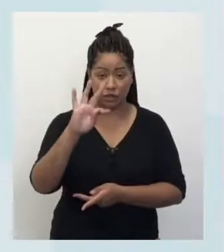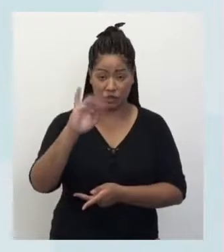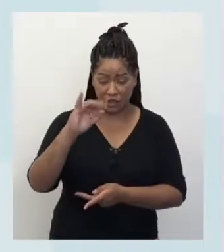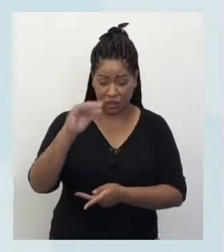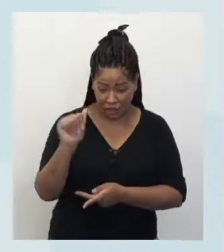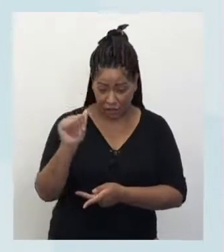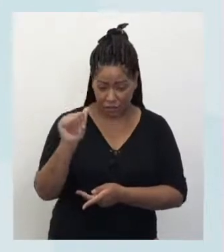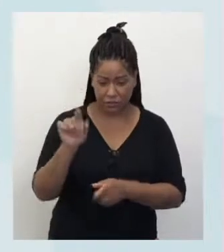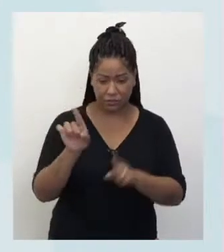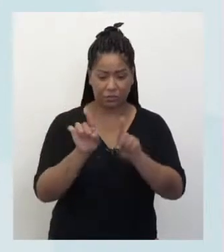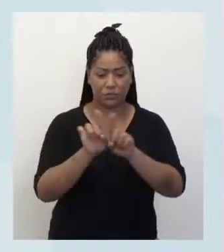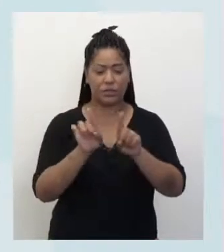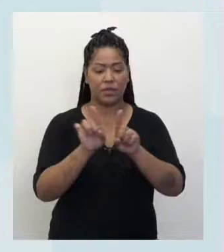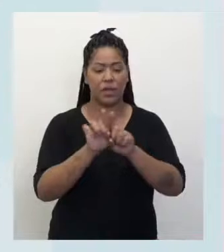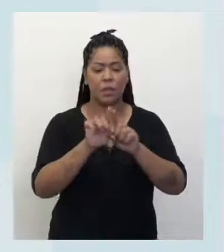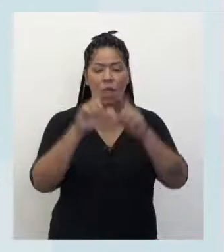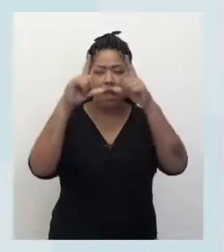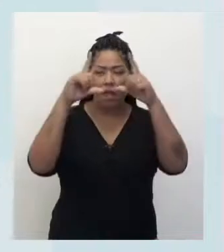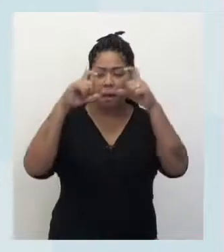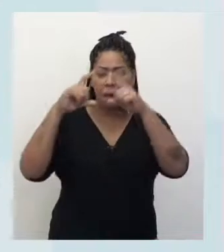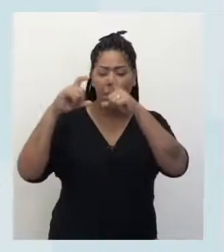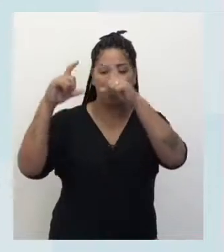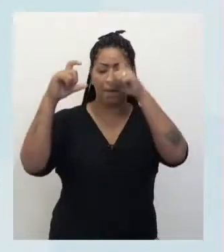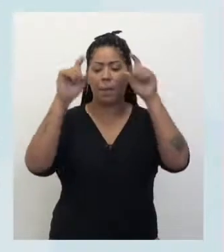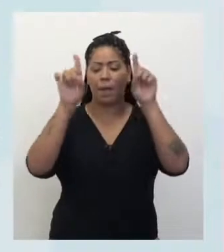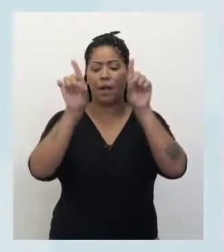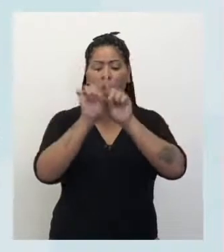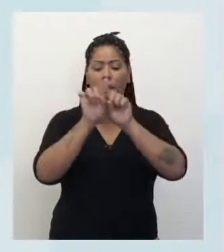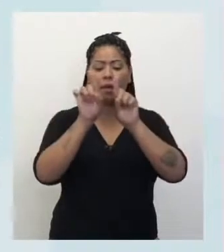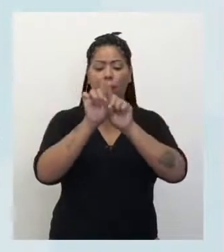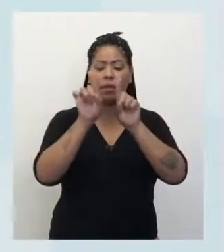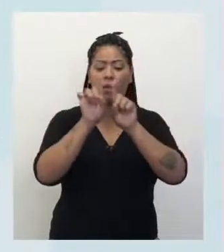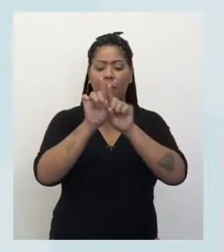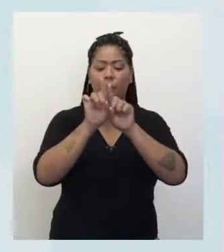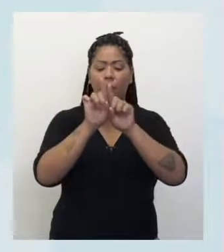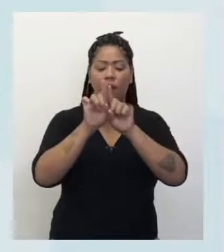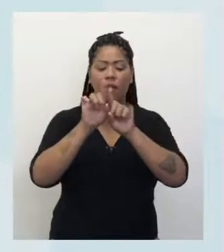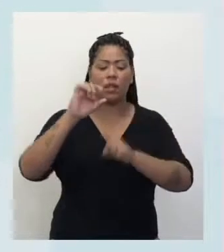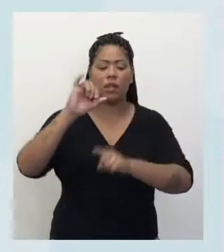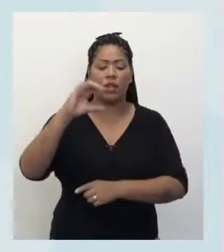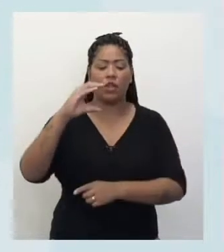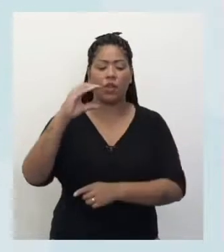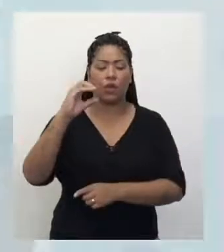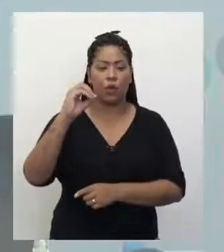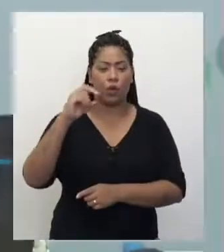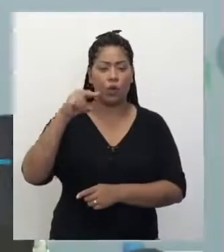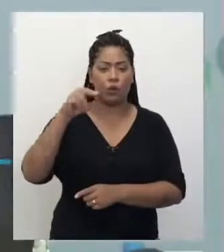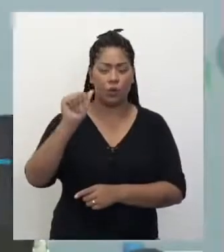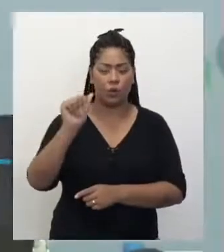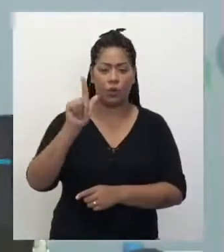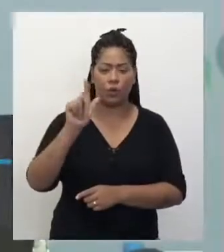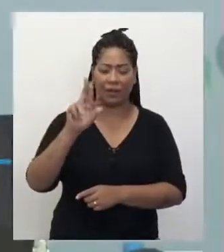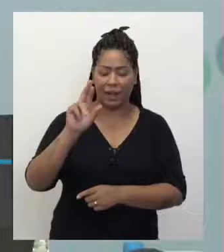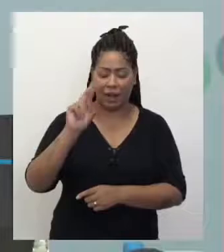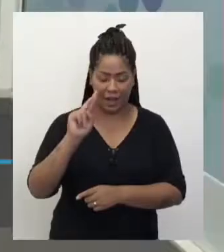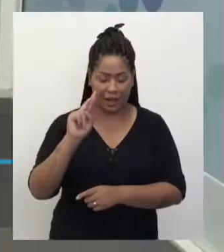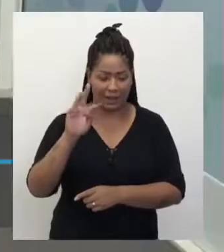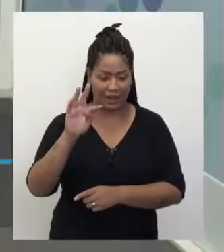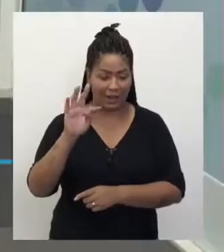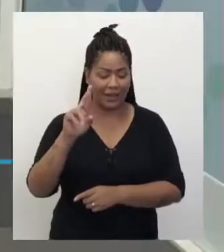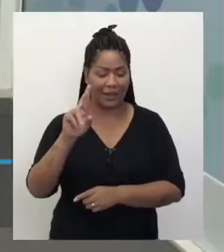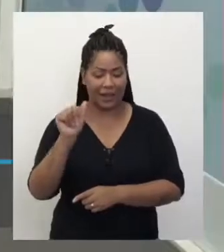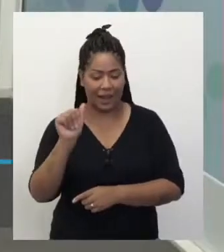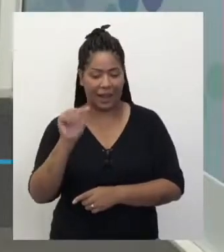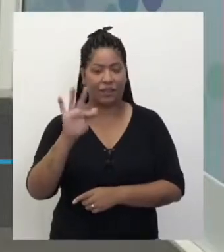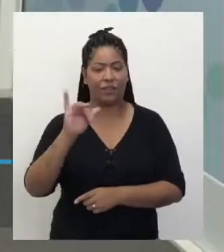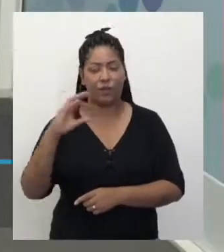imagens, clichês, recursos iconográficos, pontuação, entre outros.